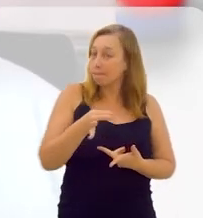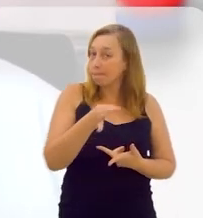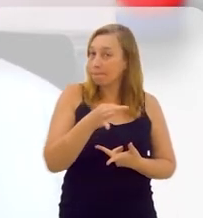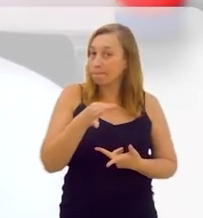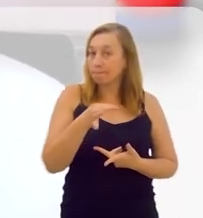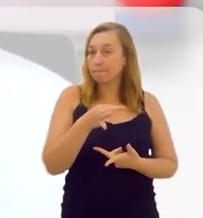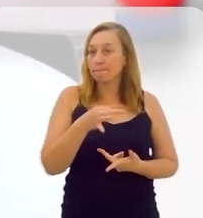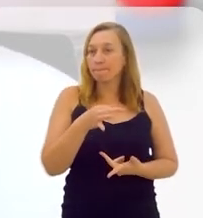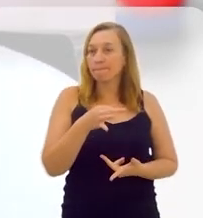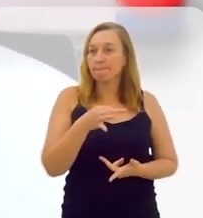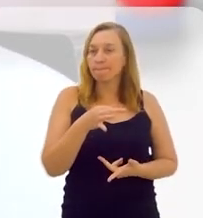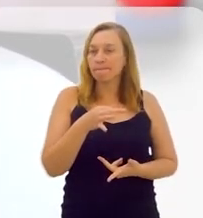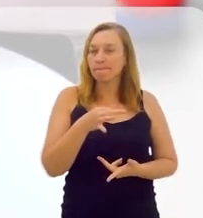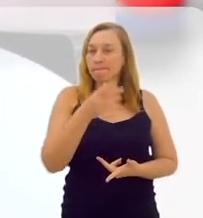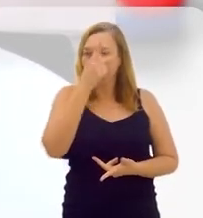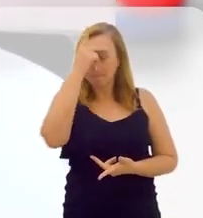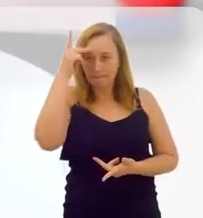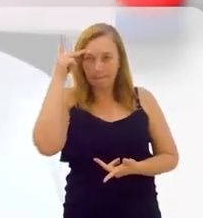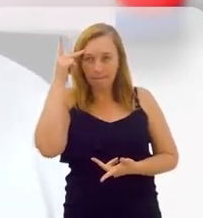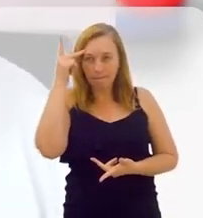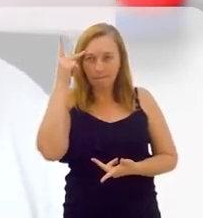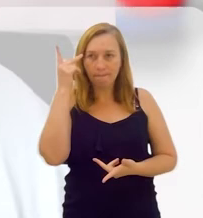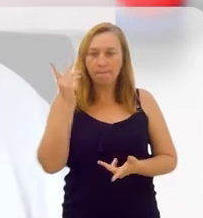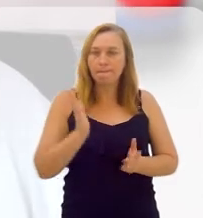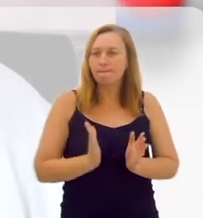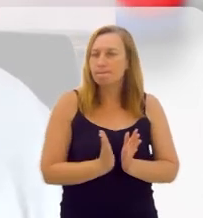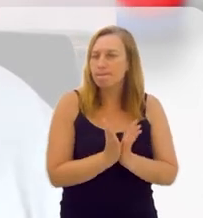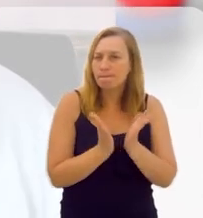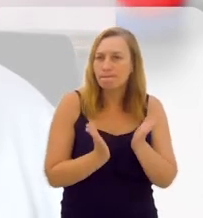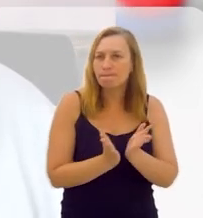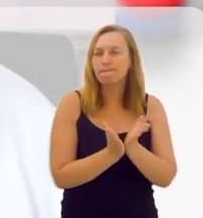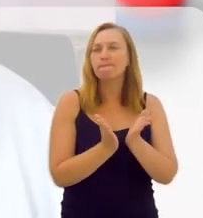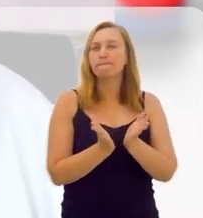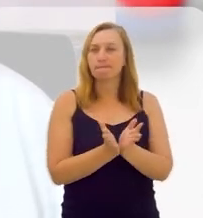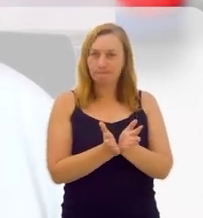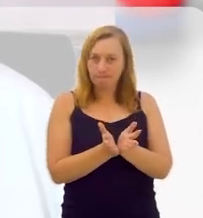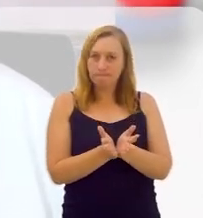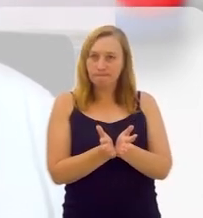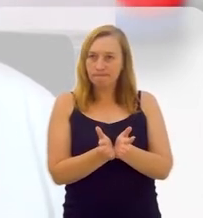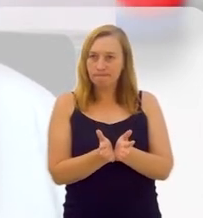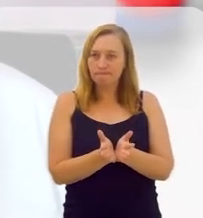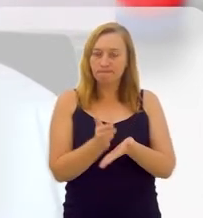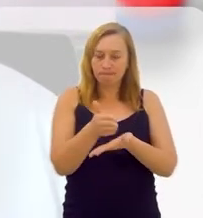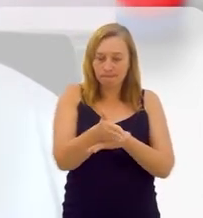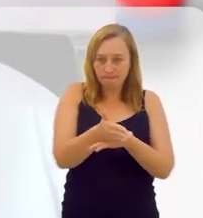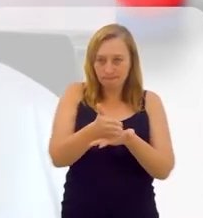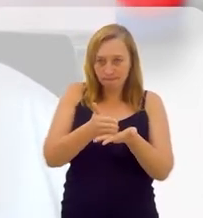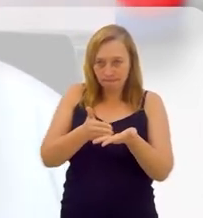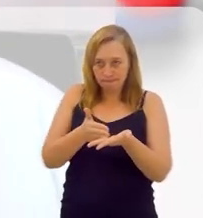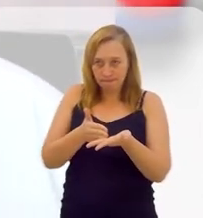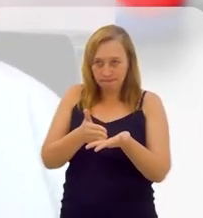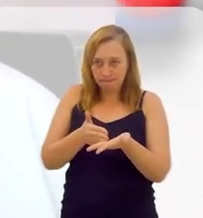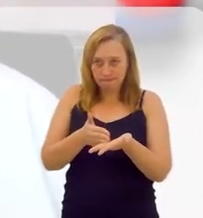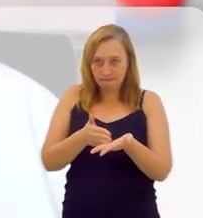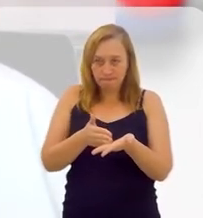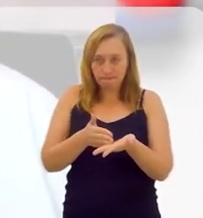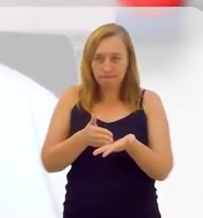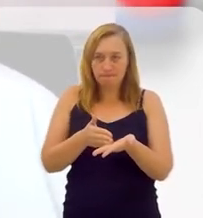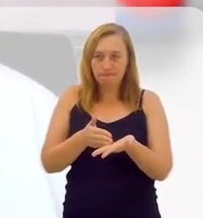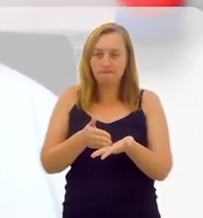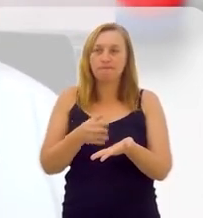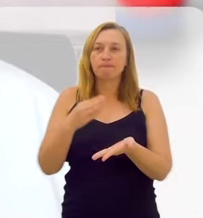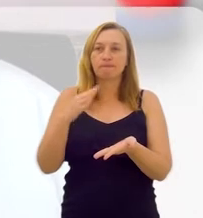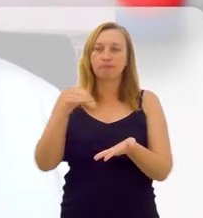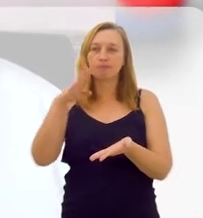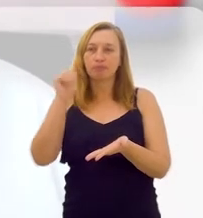uma moeda que é para as pessoas de baixa renda, no caso, né? Que ele é dividido. Tem uma